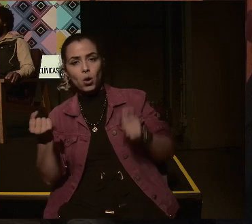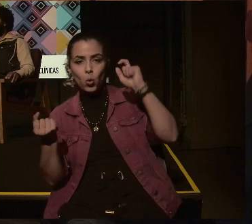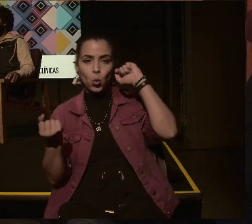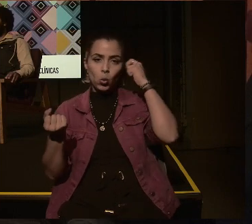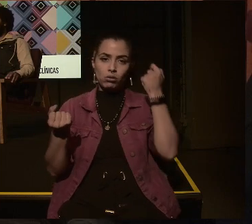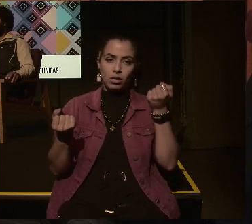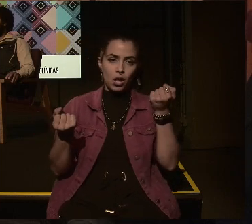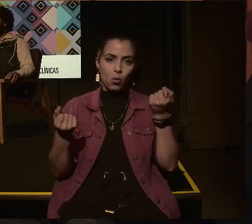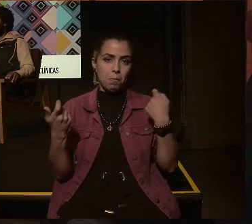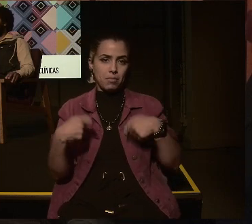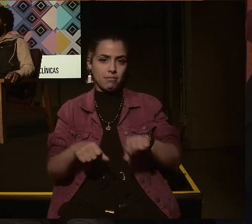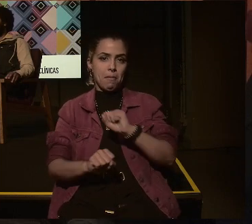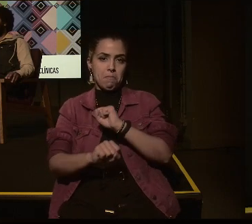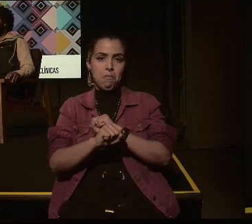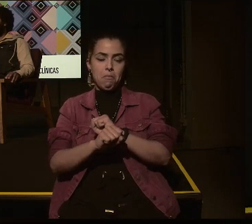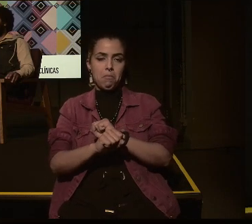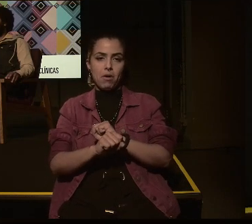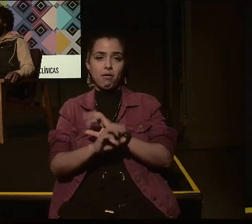Então,